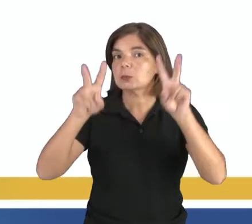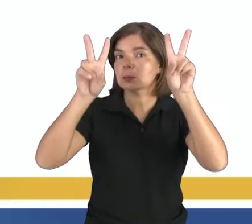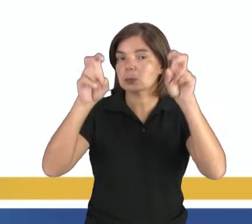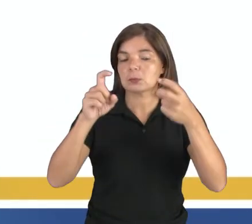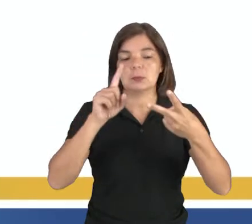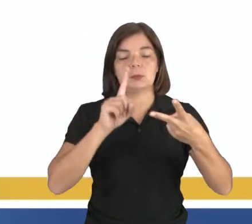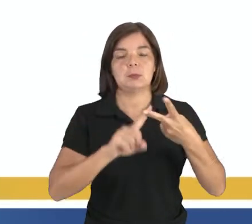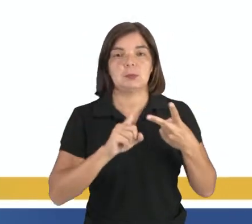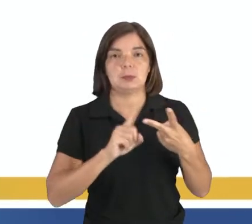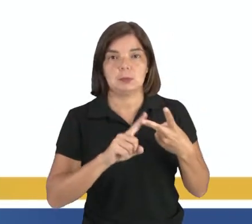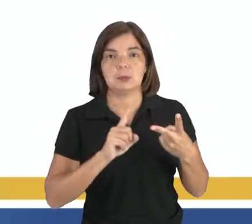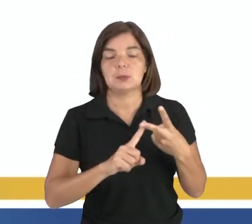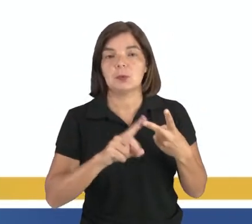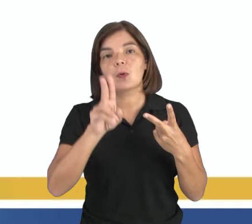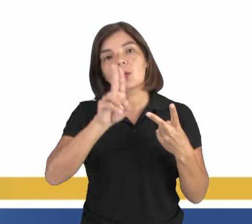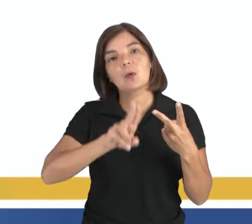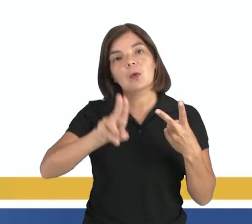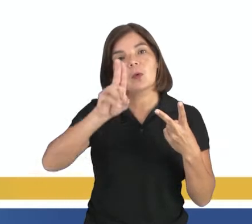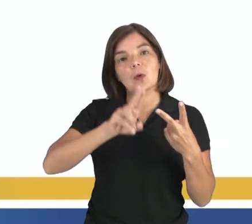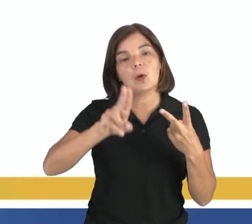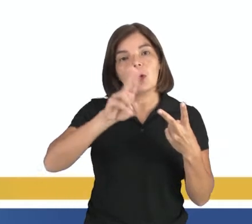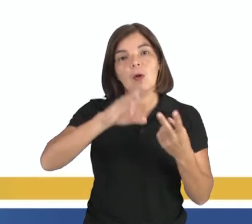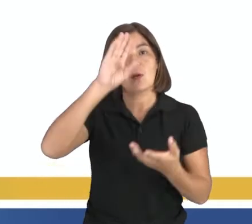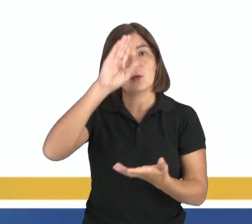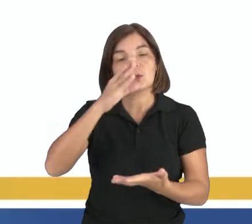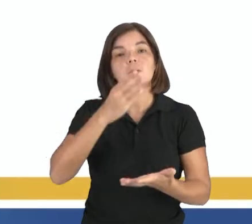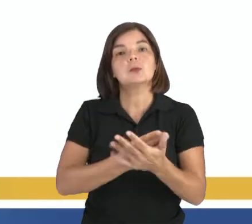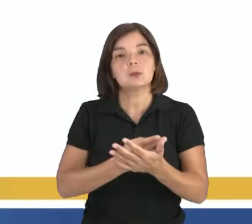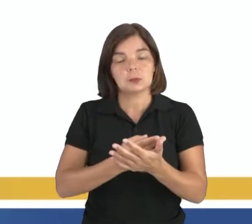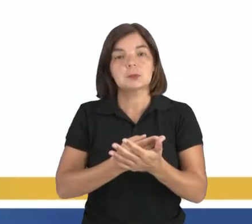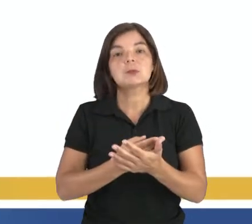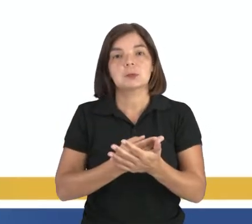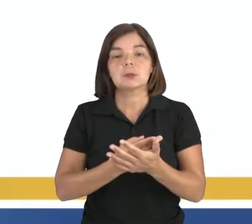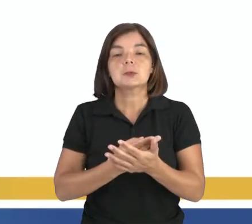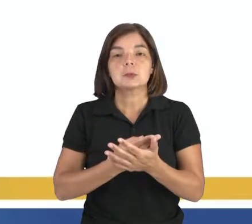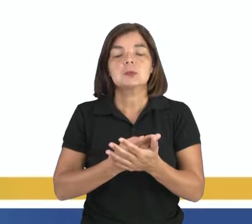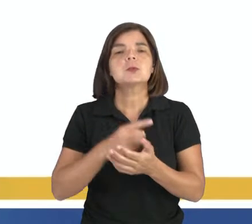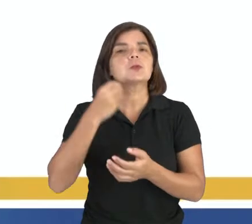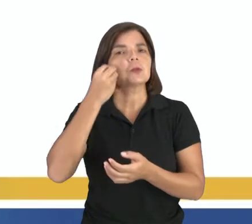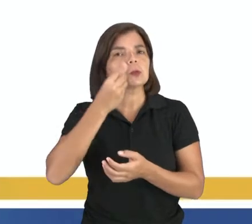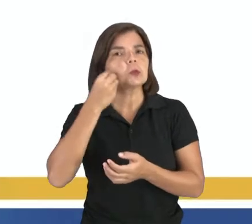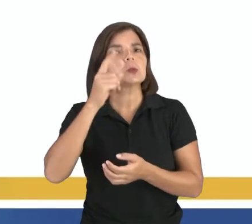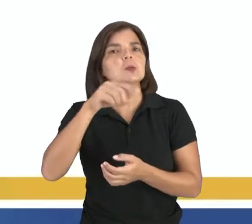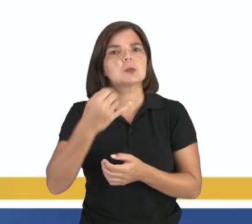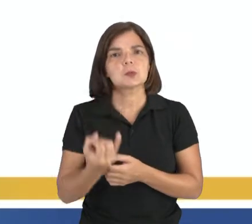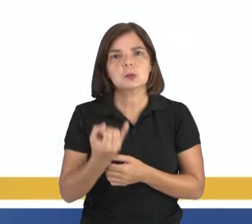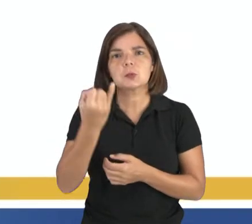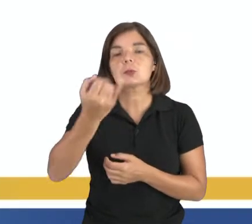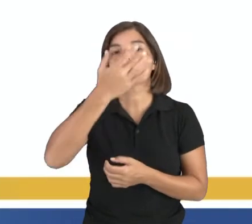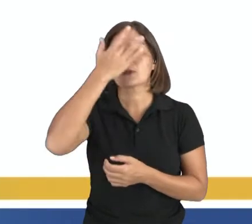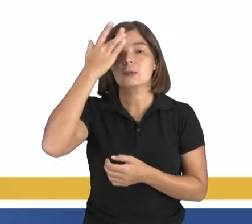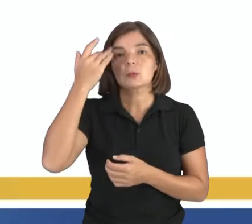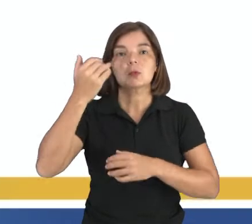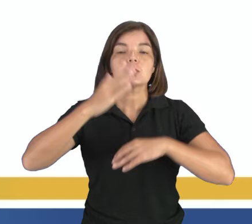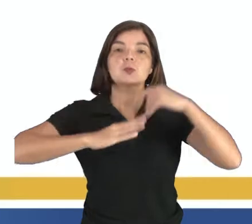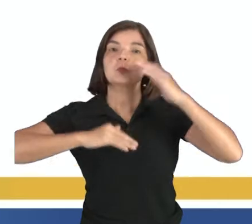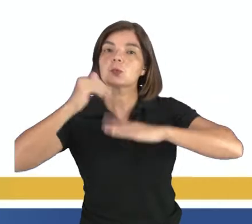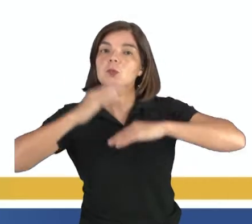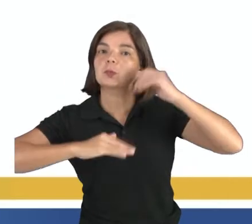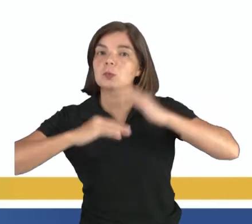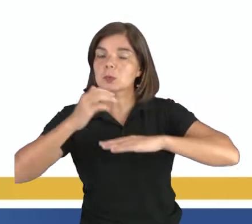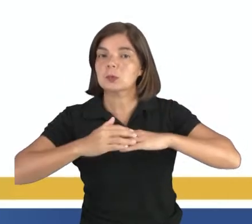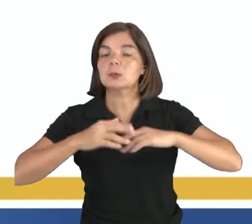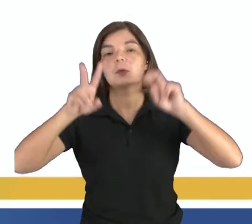E, em segundo lugar, ao usar ou acreditar em um argumento de autoridade, é importante verificar se a maioria dos especialistas na